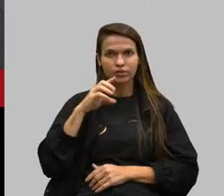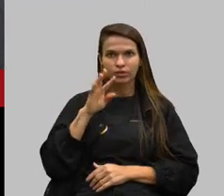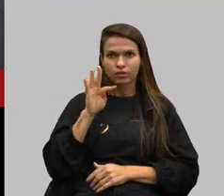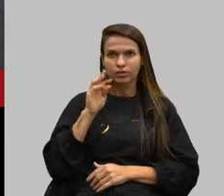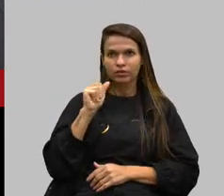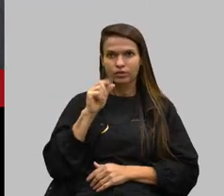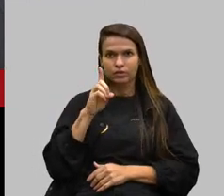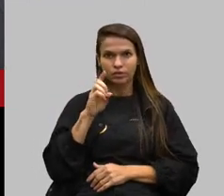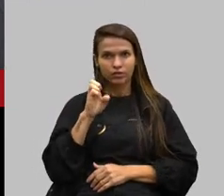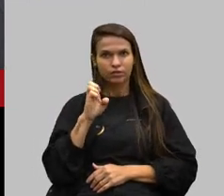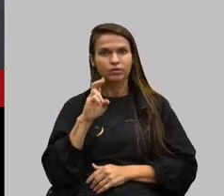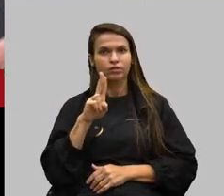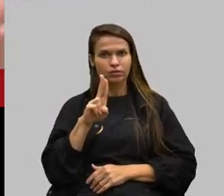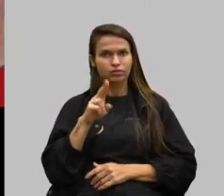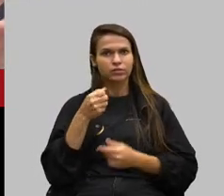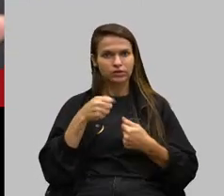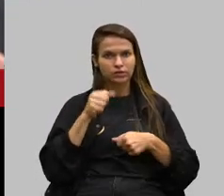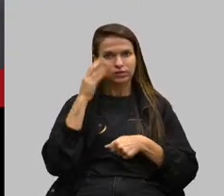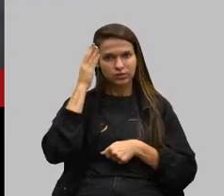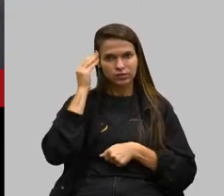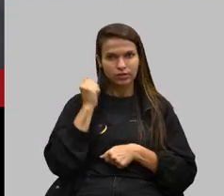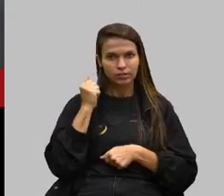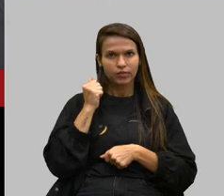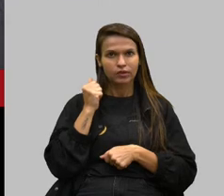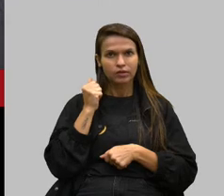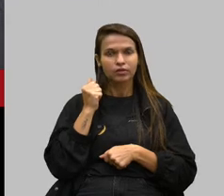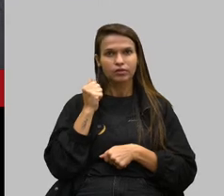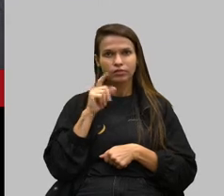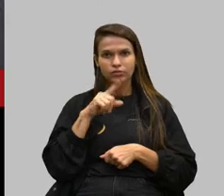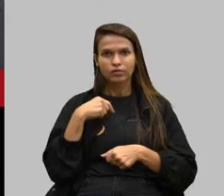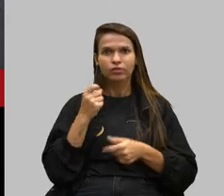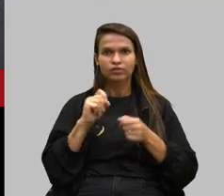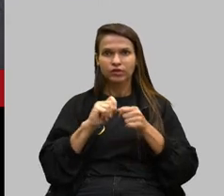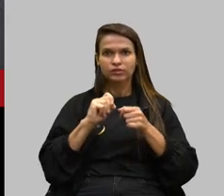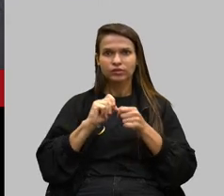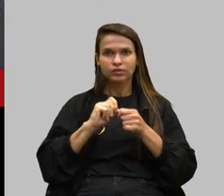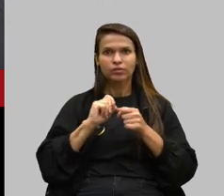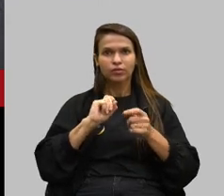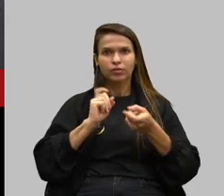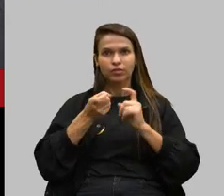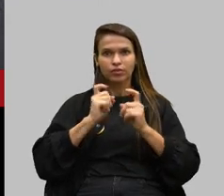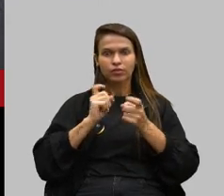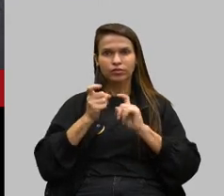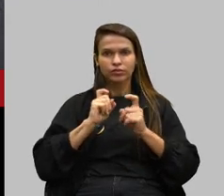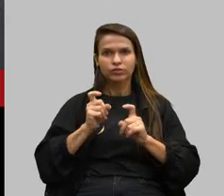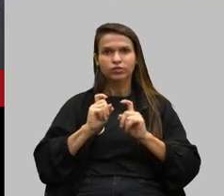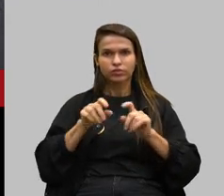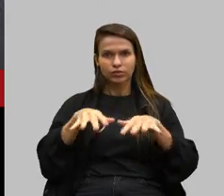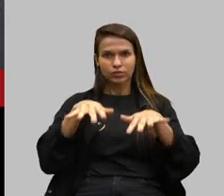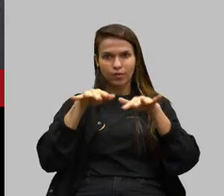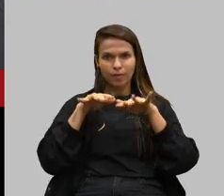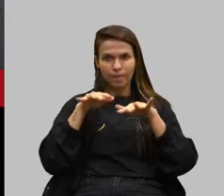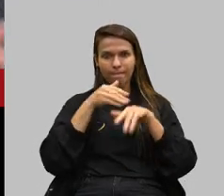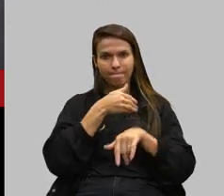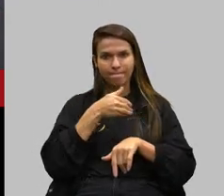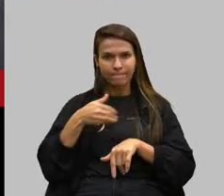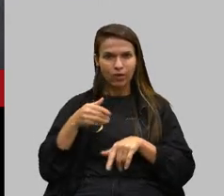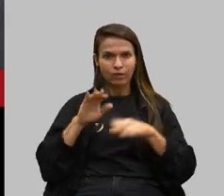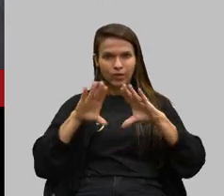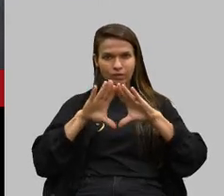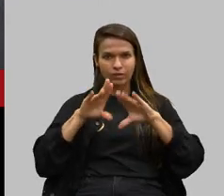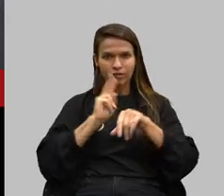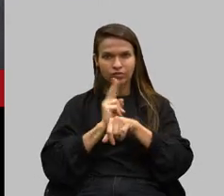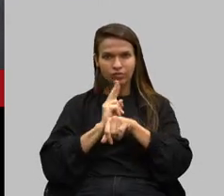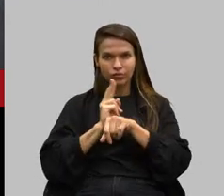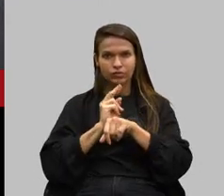precisa tomar conhecimento nós primeiro que a gente faz uma audiência pública uma assembleia fiscaliza já com três